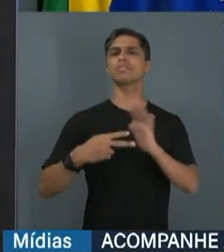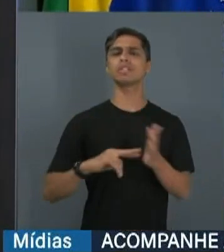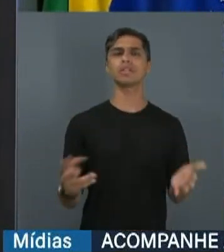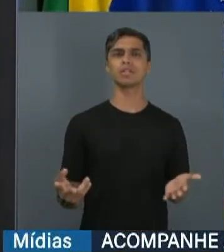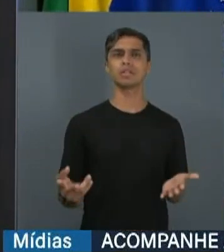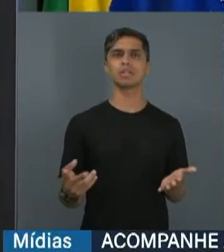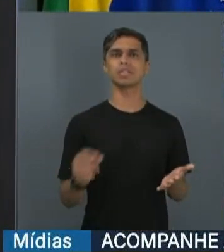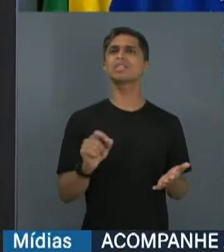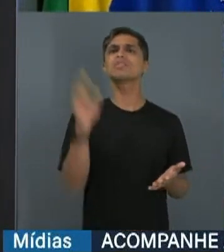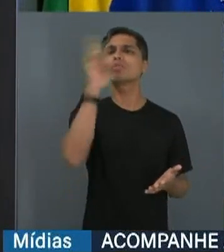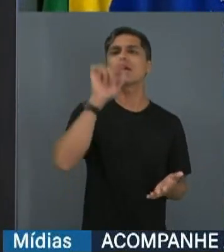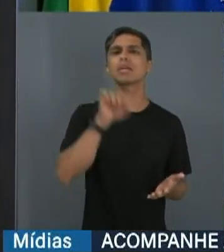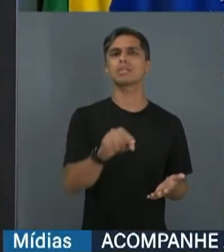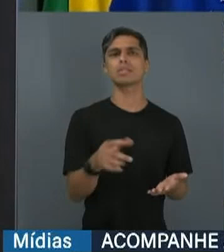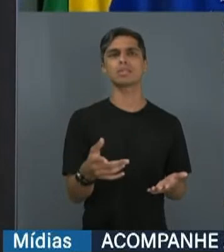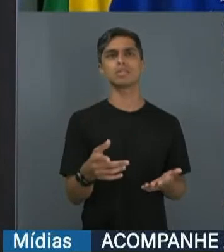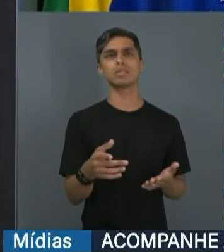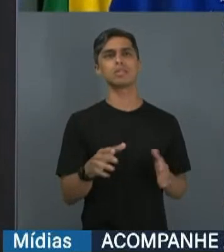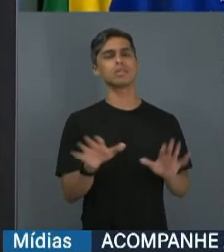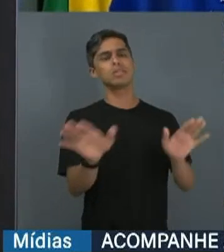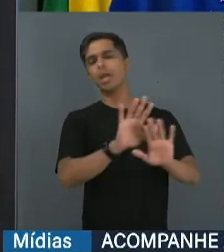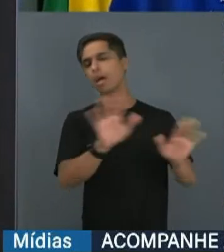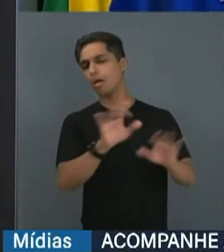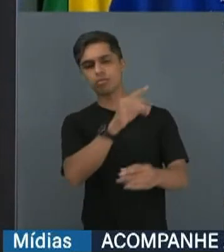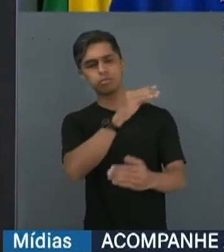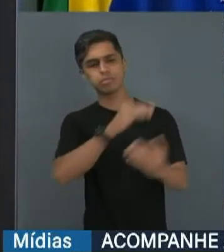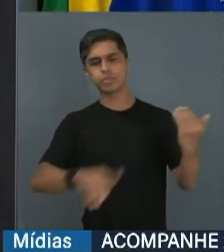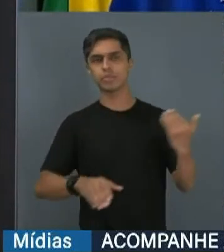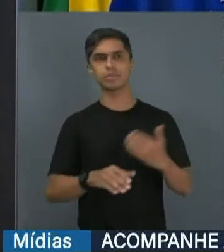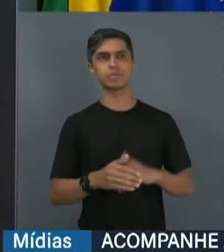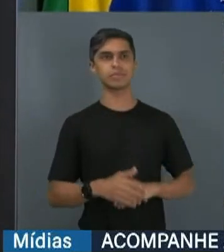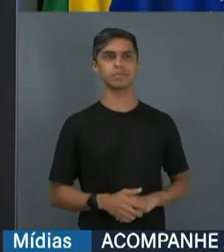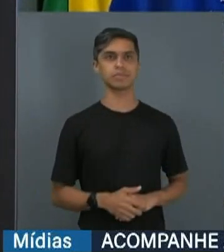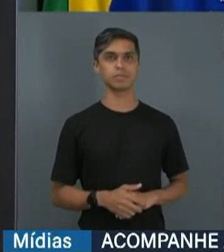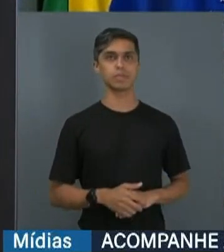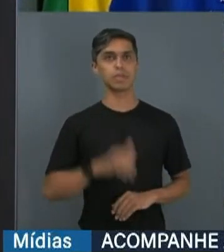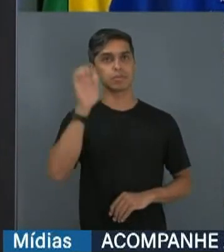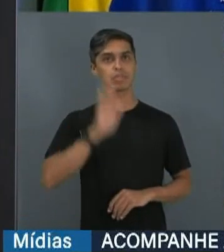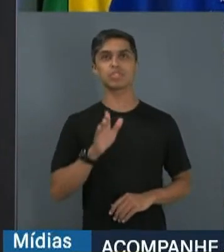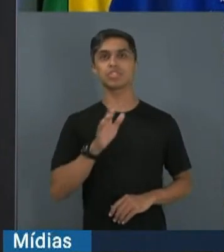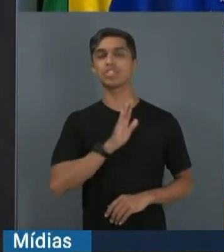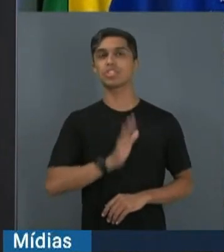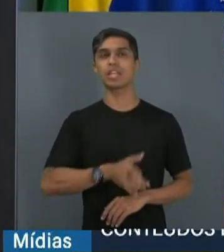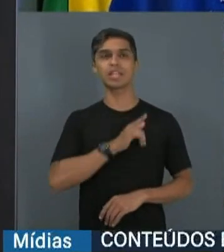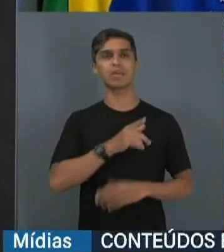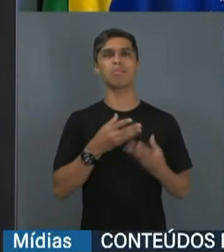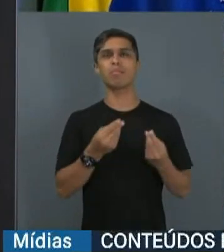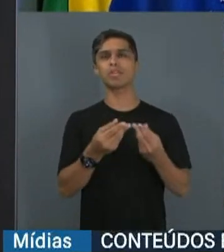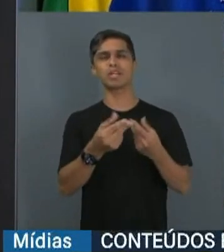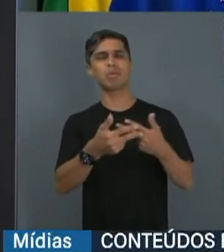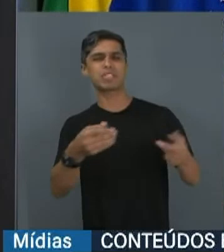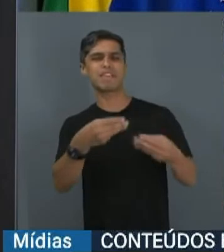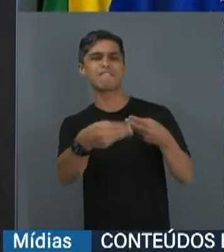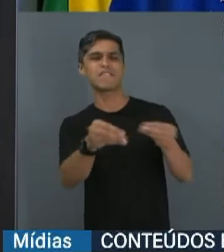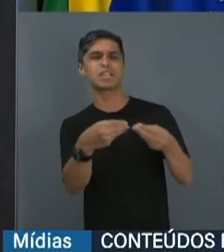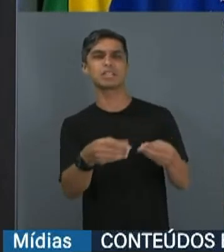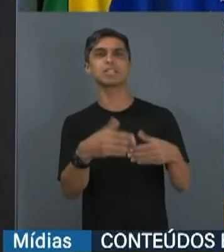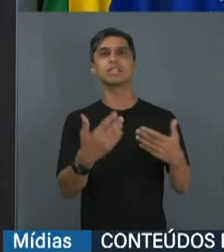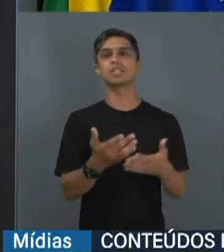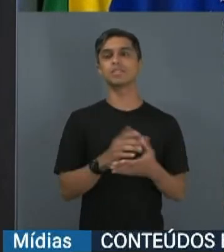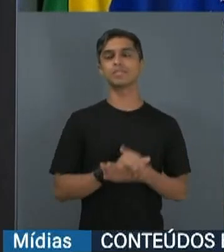Que história? Não vamos fazer esse tipo de coisa, relativizar. O Brasil já tem muita coisa relativizada e aí favorece a